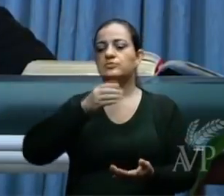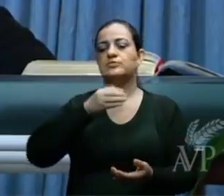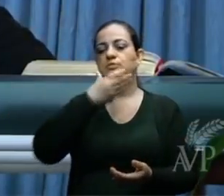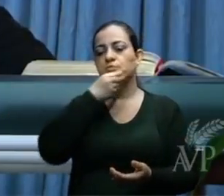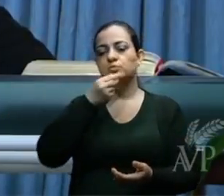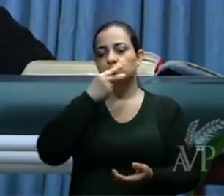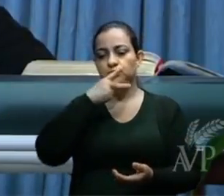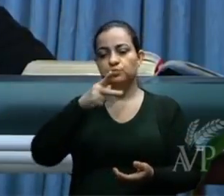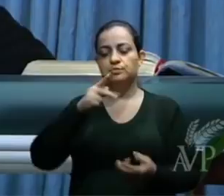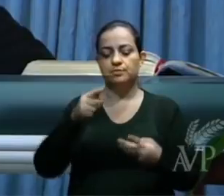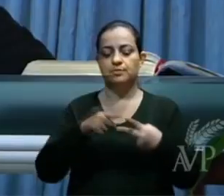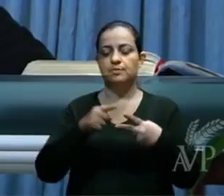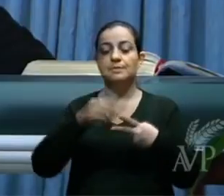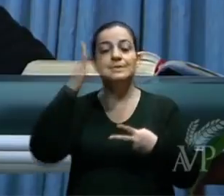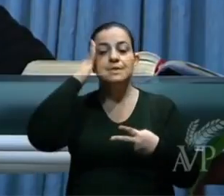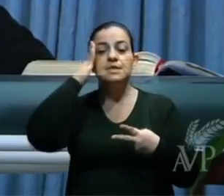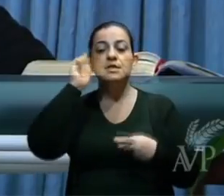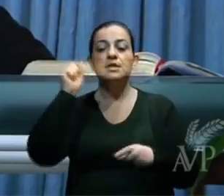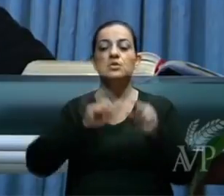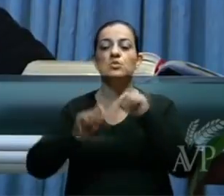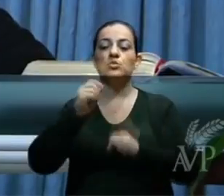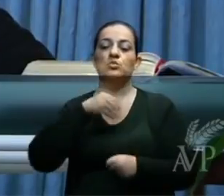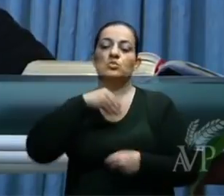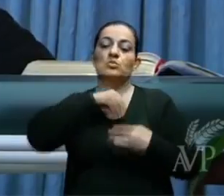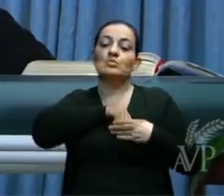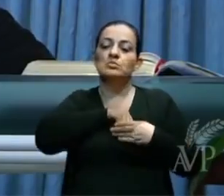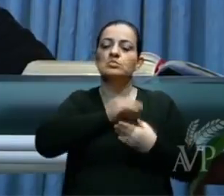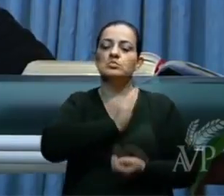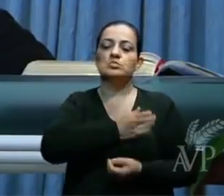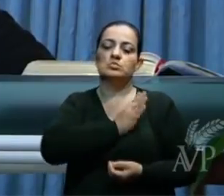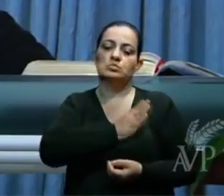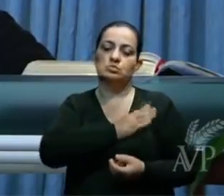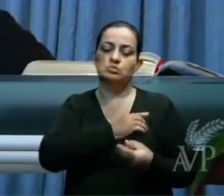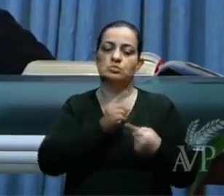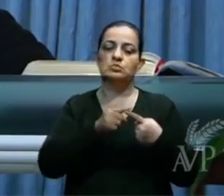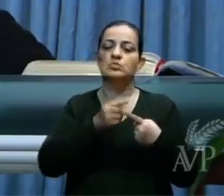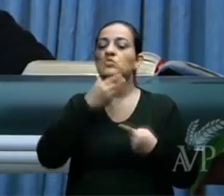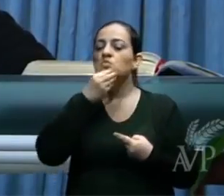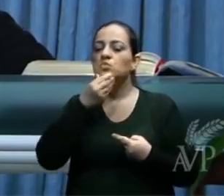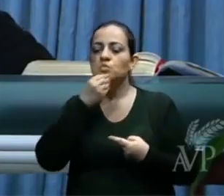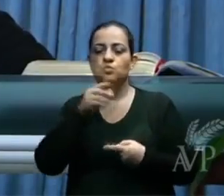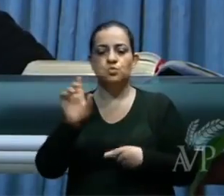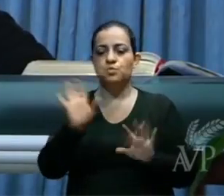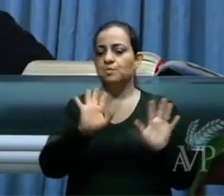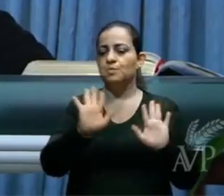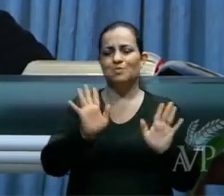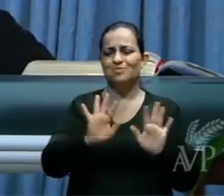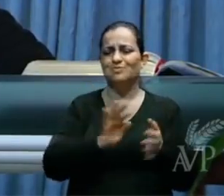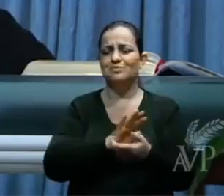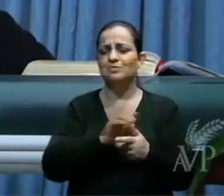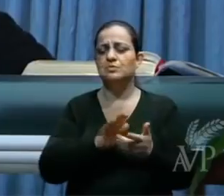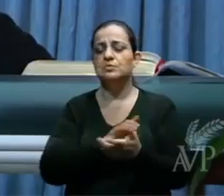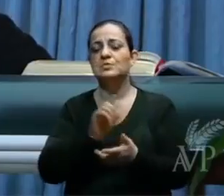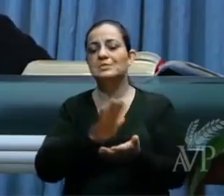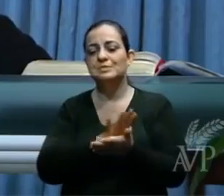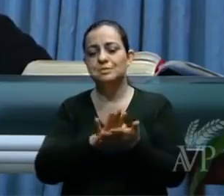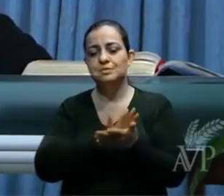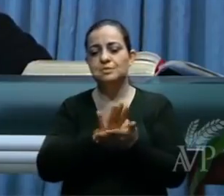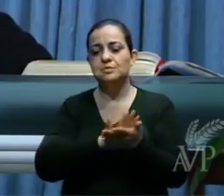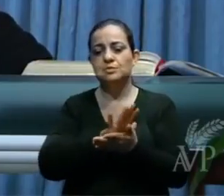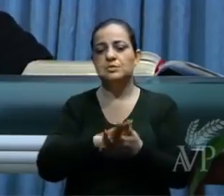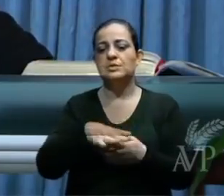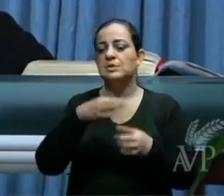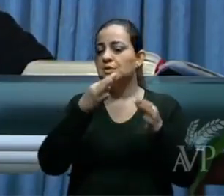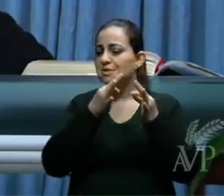dos corações o homem não é outra coisa não ser um mero